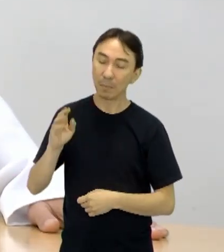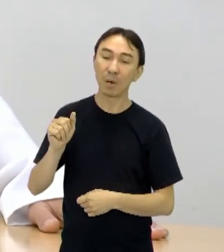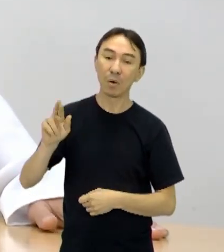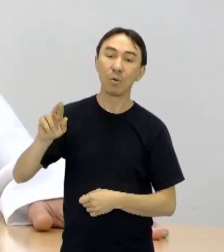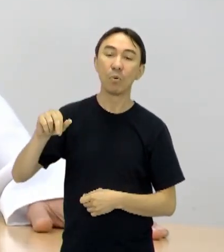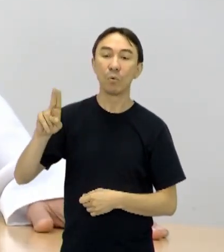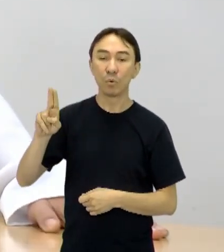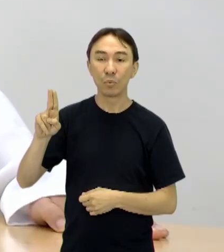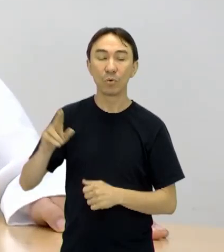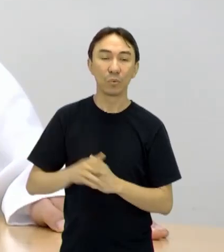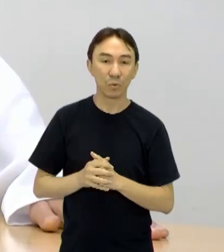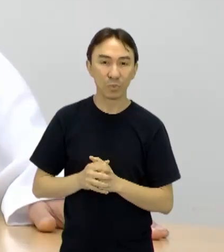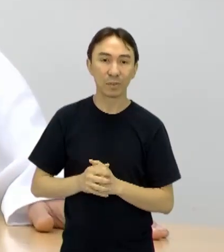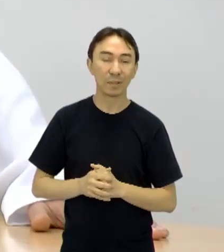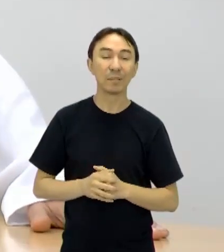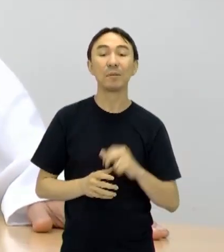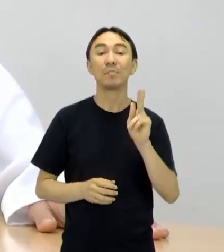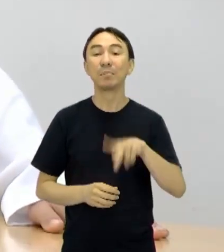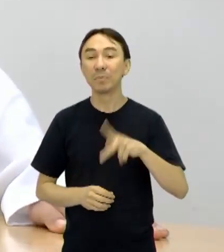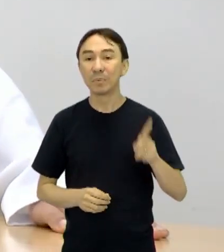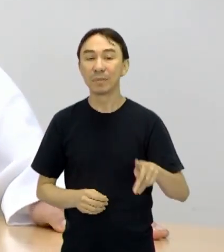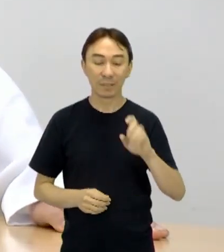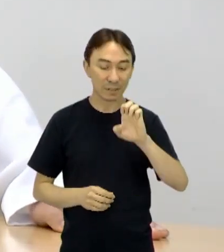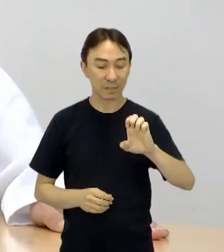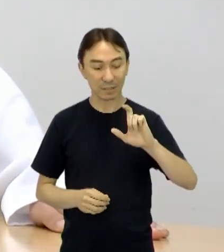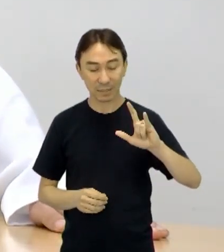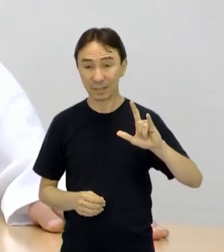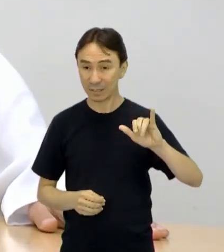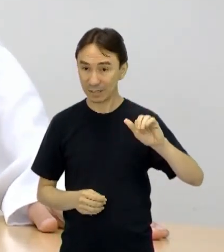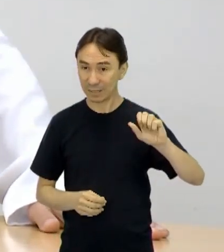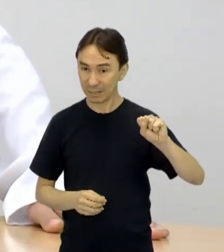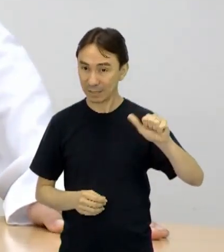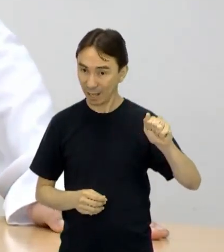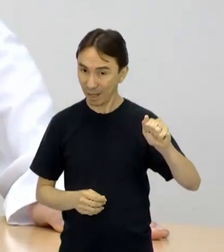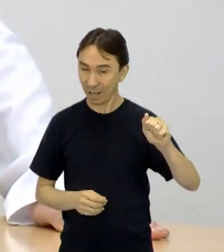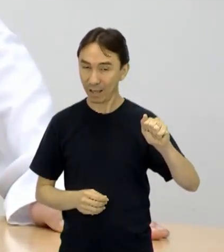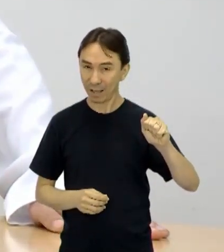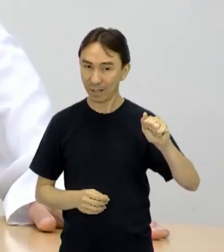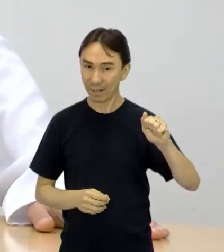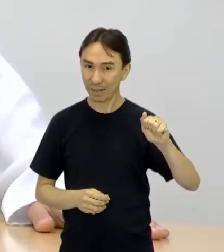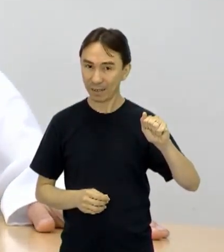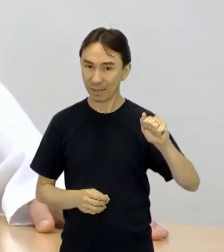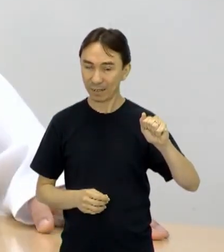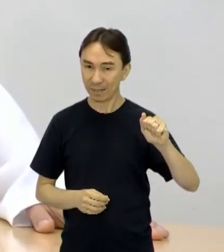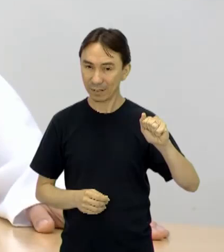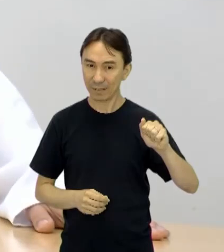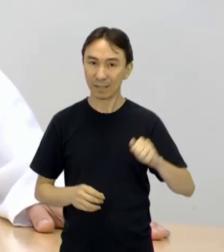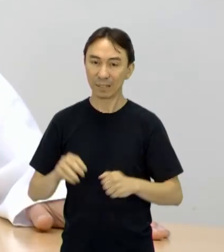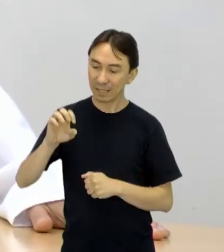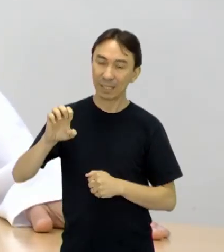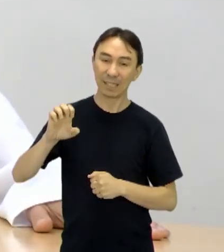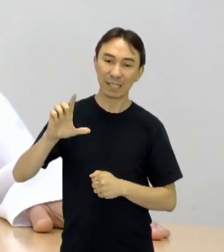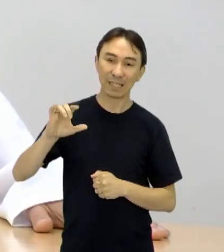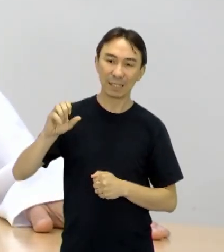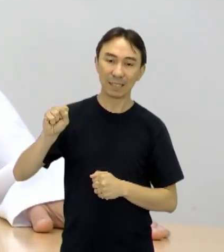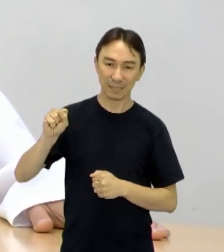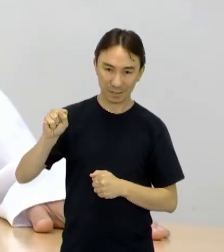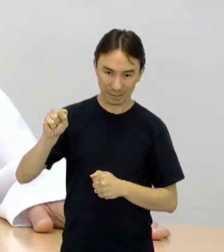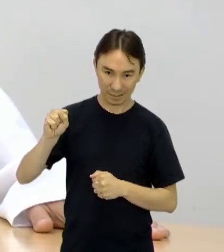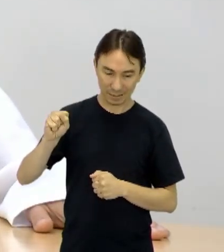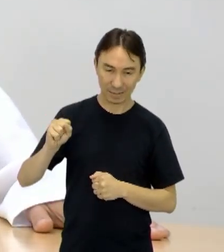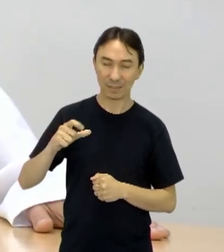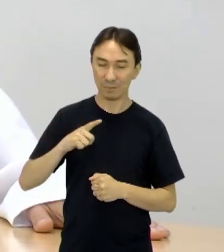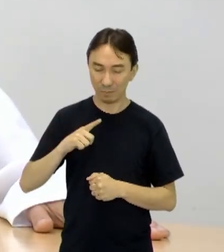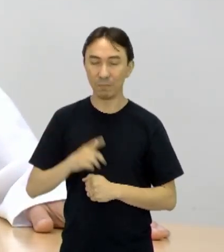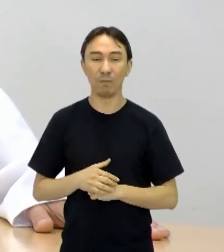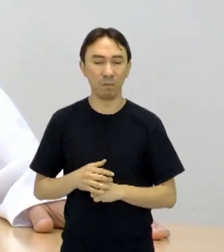Rubens. Olha, a professora Elisa, professora Elis Antunes, acho, né, mandou pra gente um bom